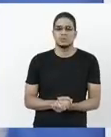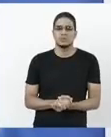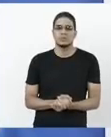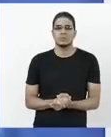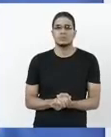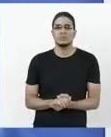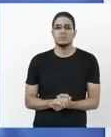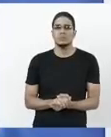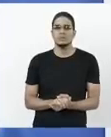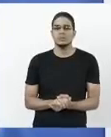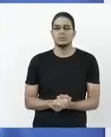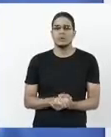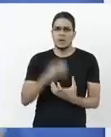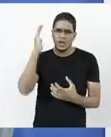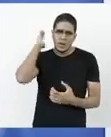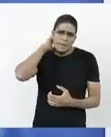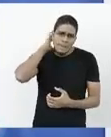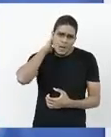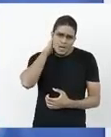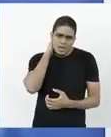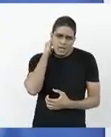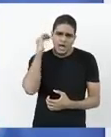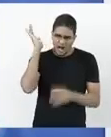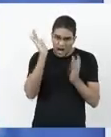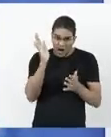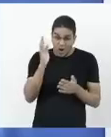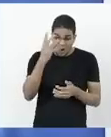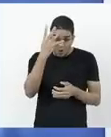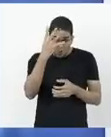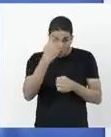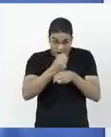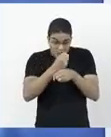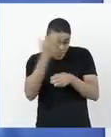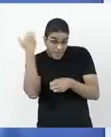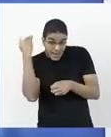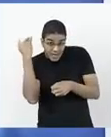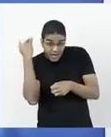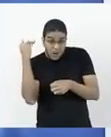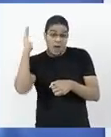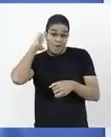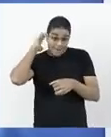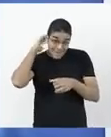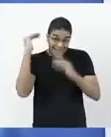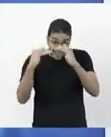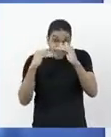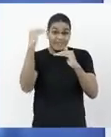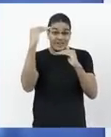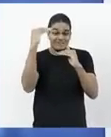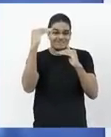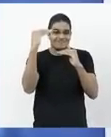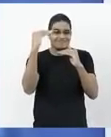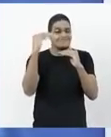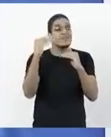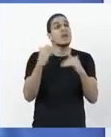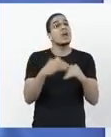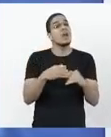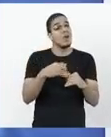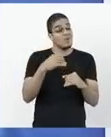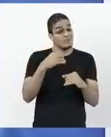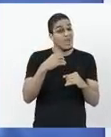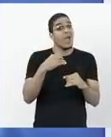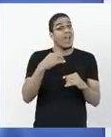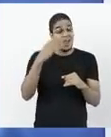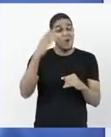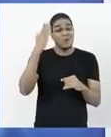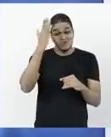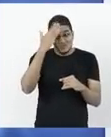últimos 4 anos ficou melhor? Belém avançou? Tenho certeza que a resposta para a grande maioria é não. E é exatamente isso